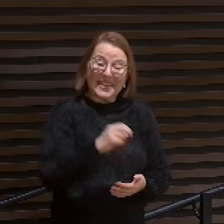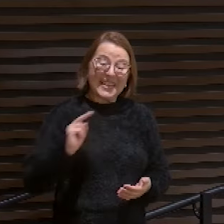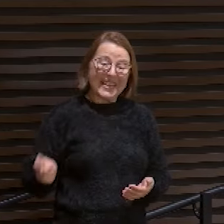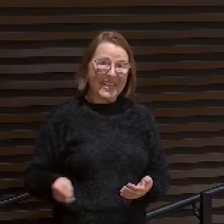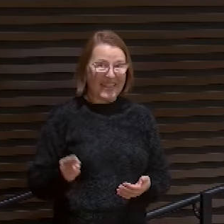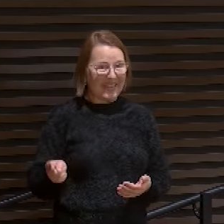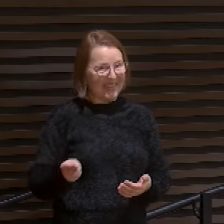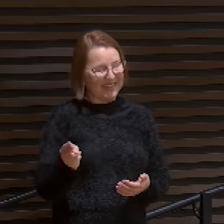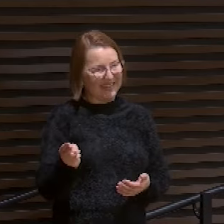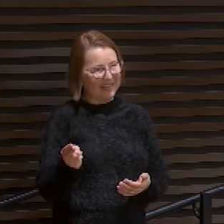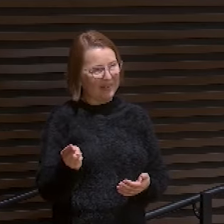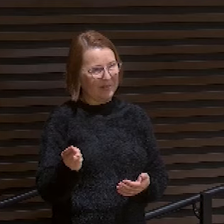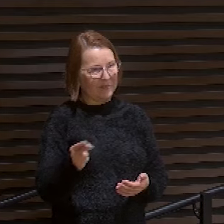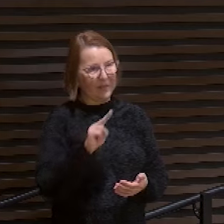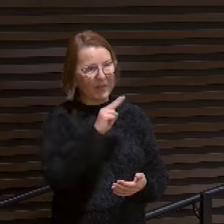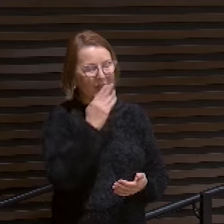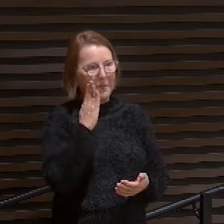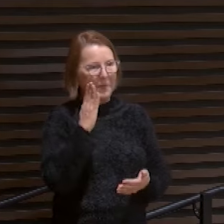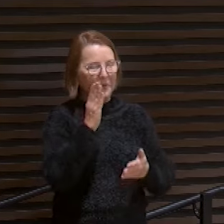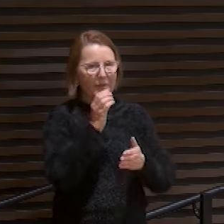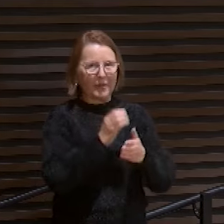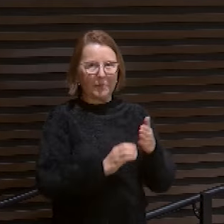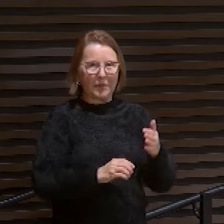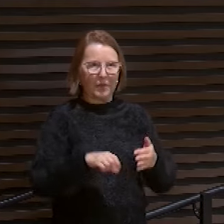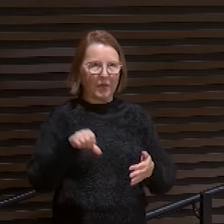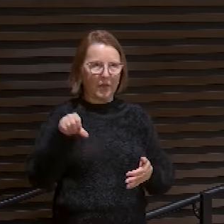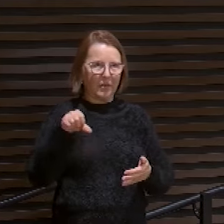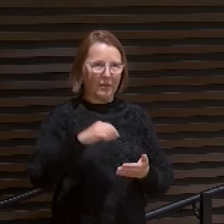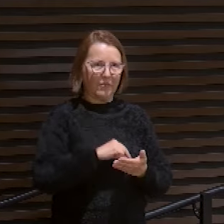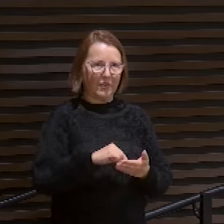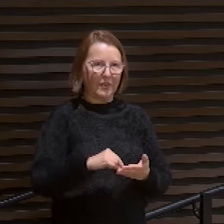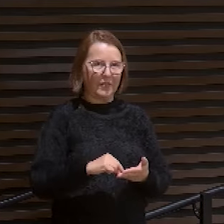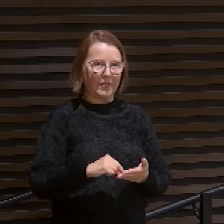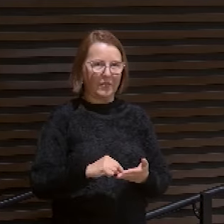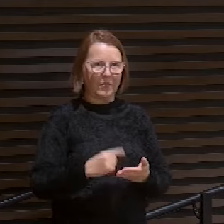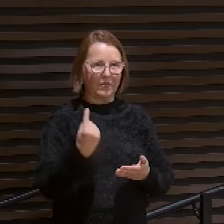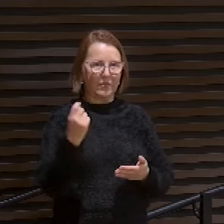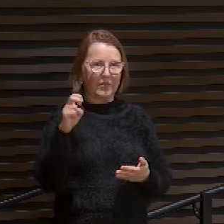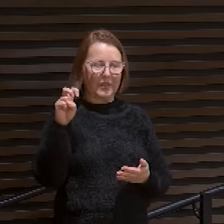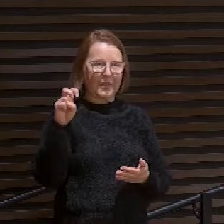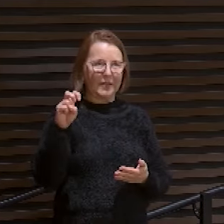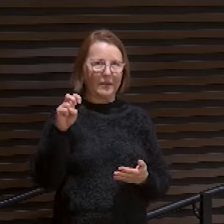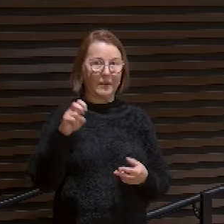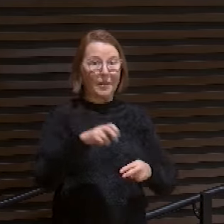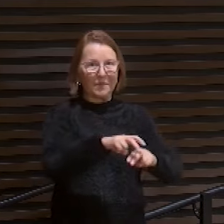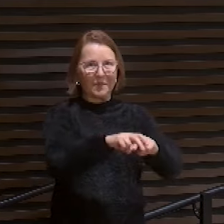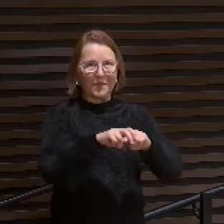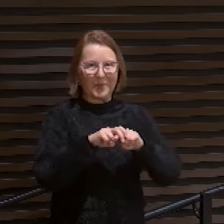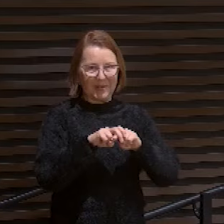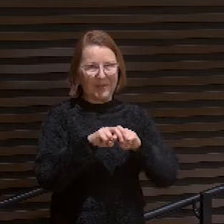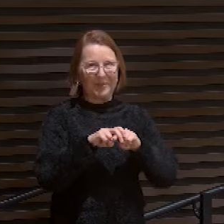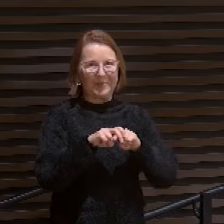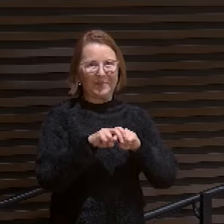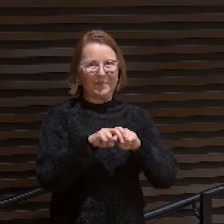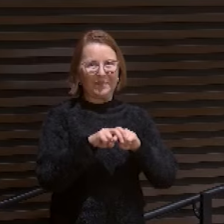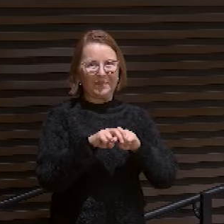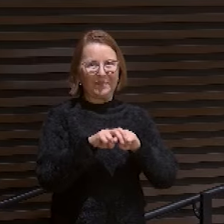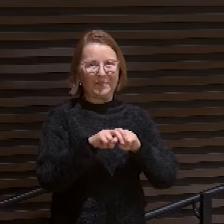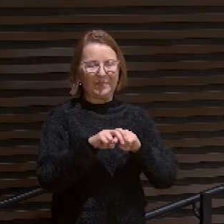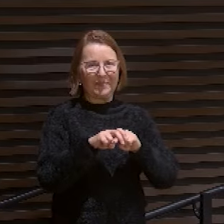eterna. Hebreus capítulo 9, versículo 15. Por isso mesmo,